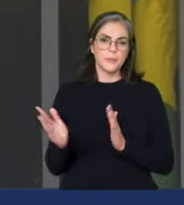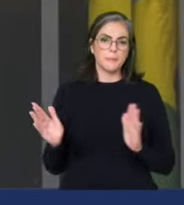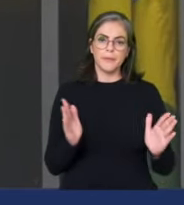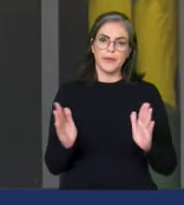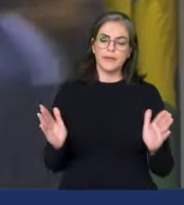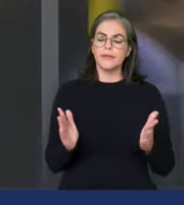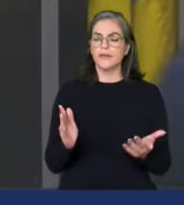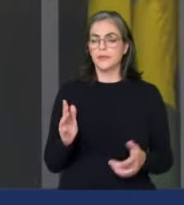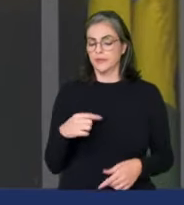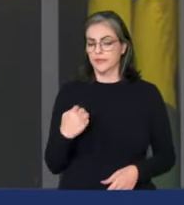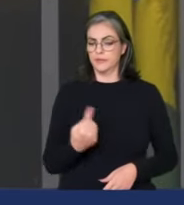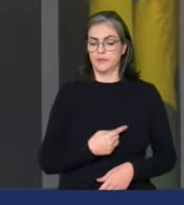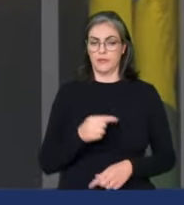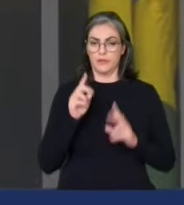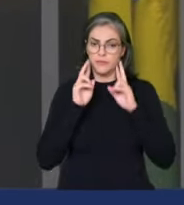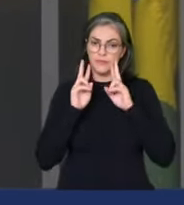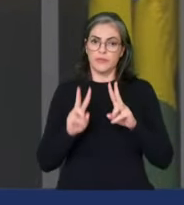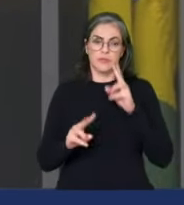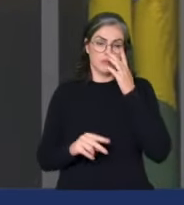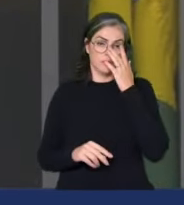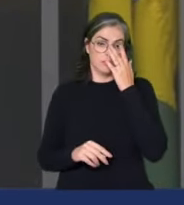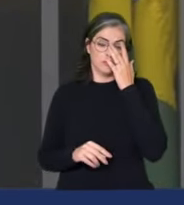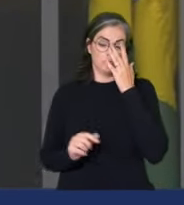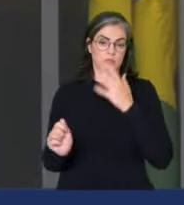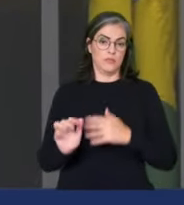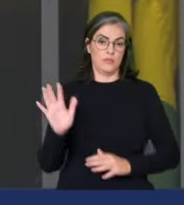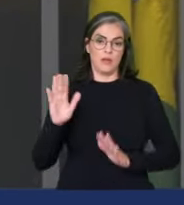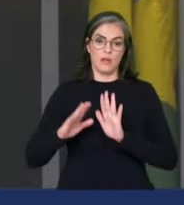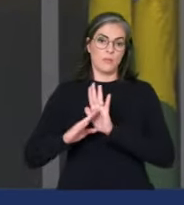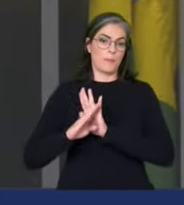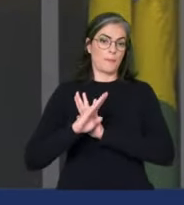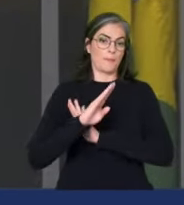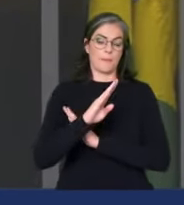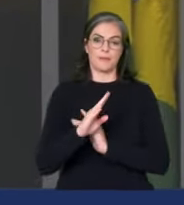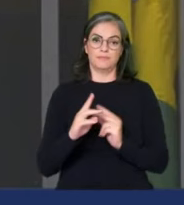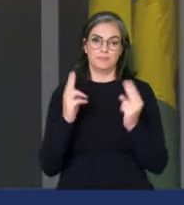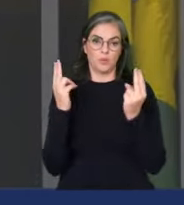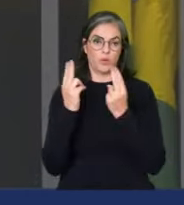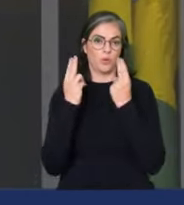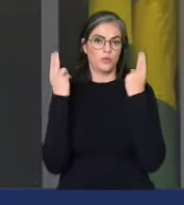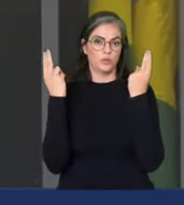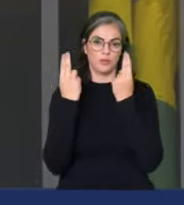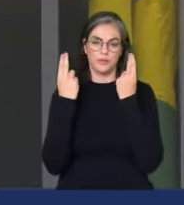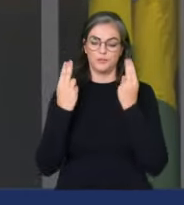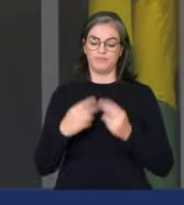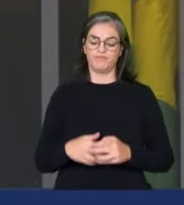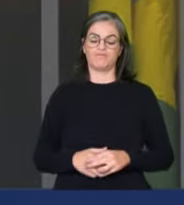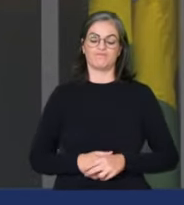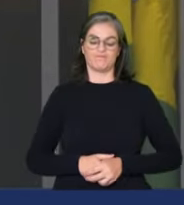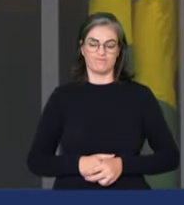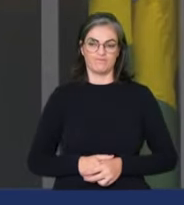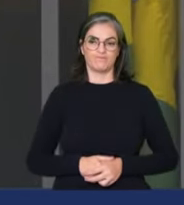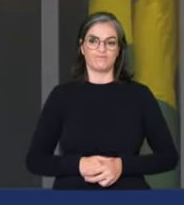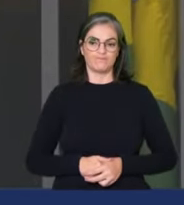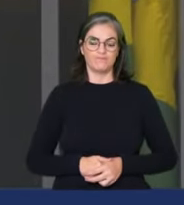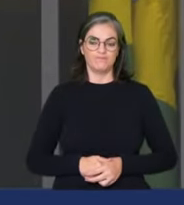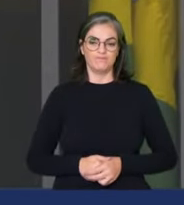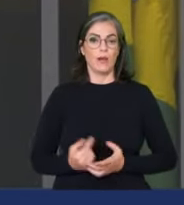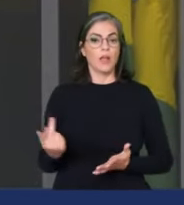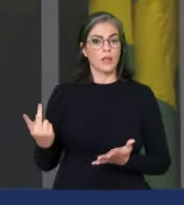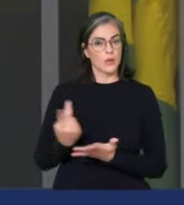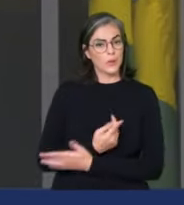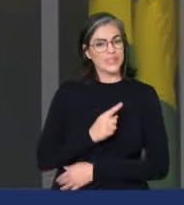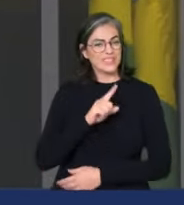combustíveis tomar proporções inacreditáveis, ao ponto de lá na Bahia